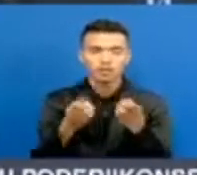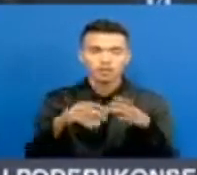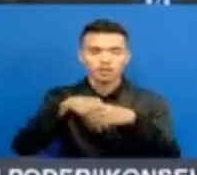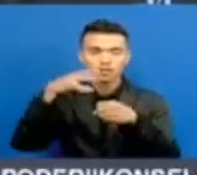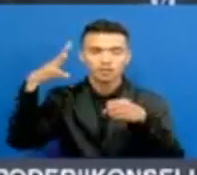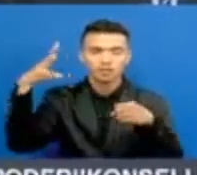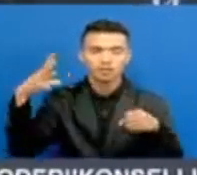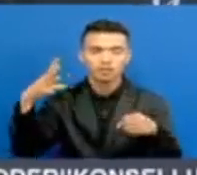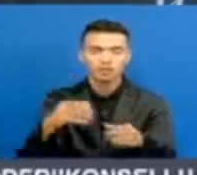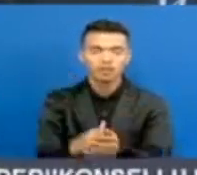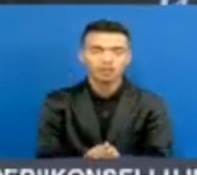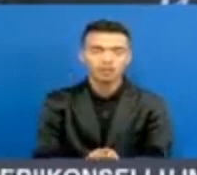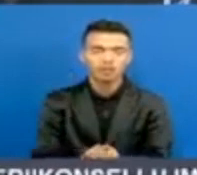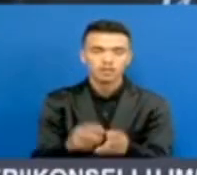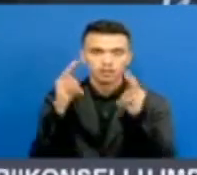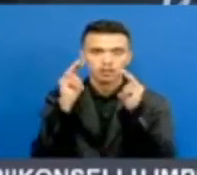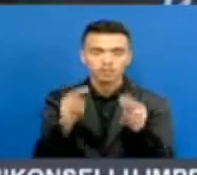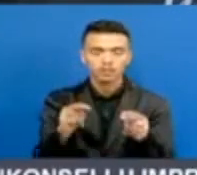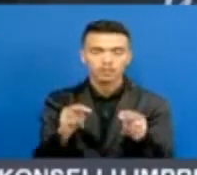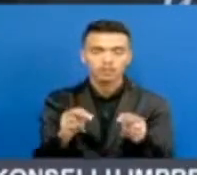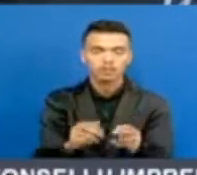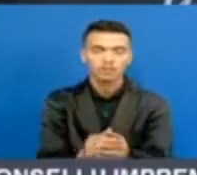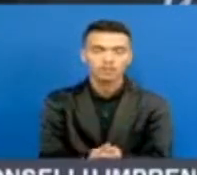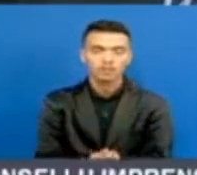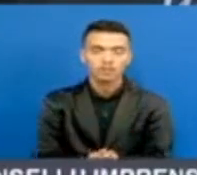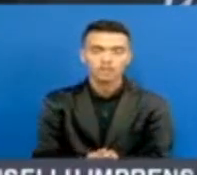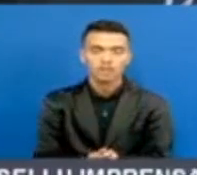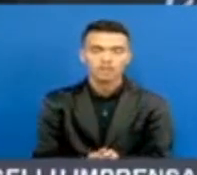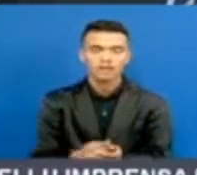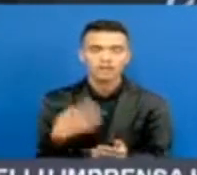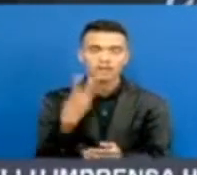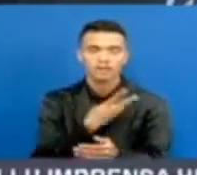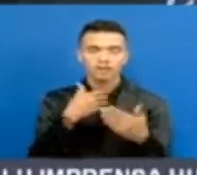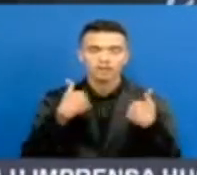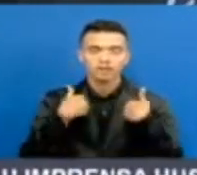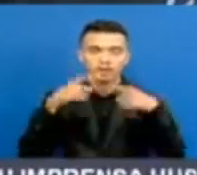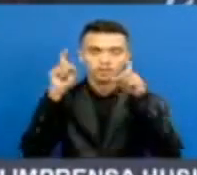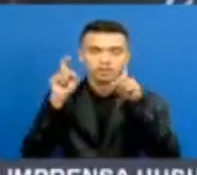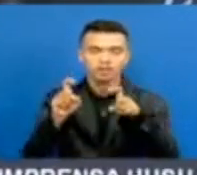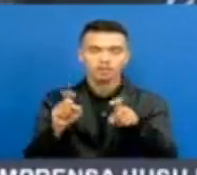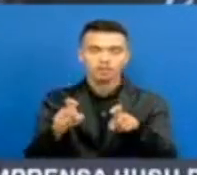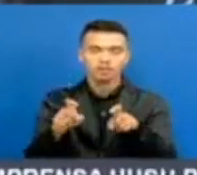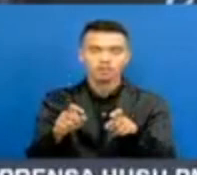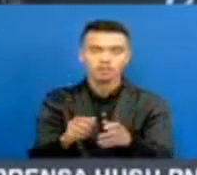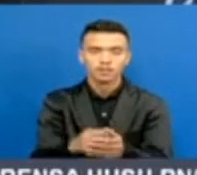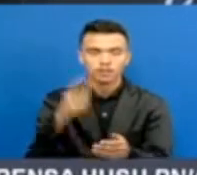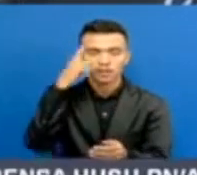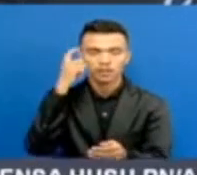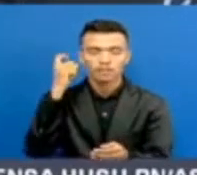ya ita iha obrigação moral, ita iha obrigação moral. Tamai